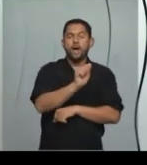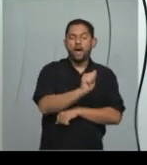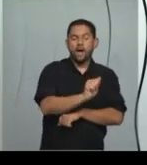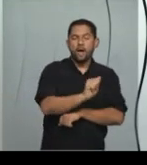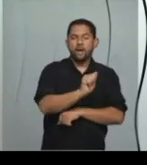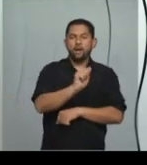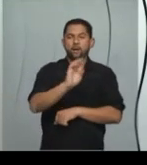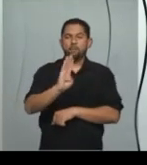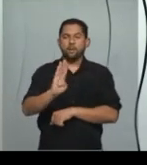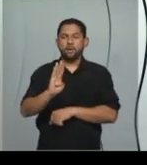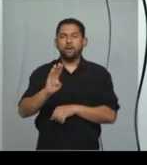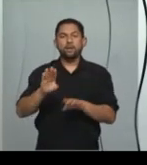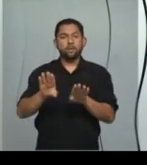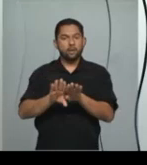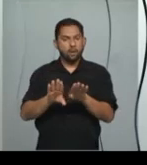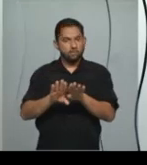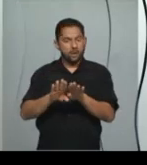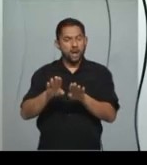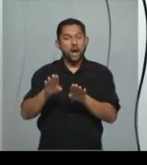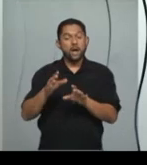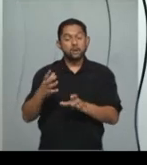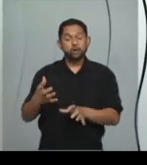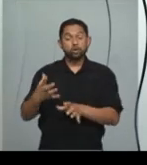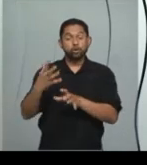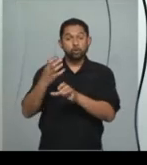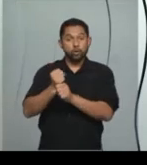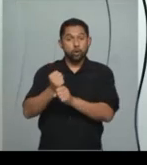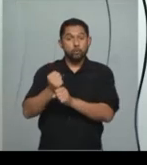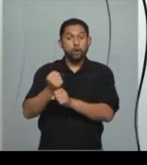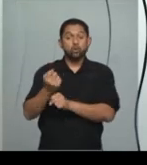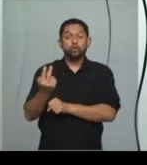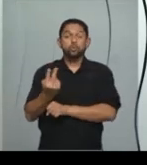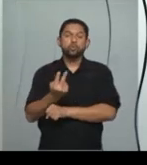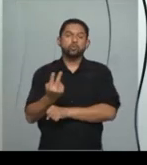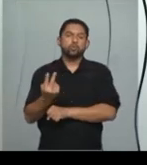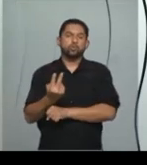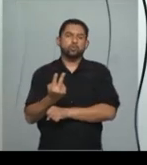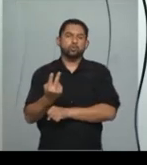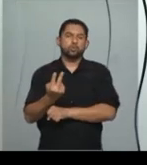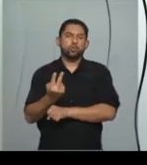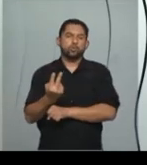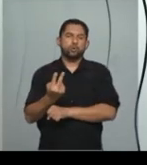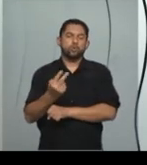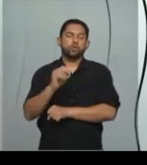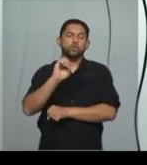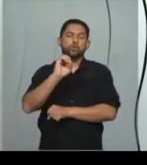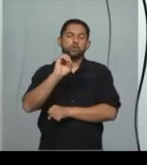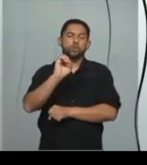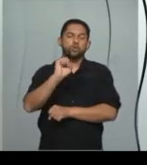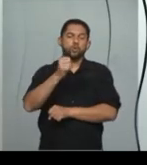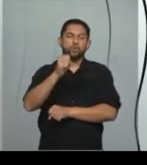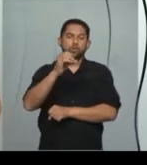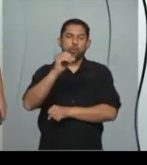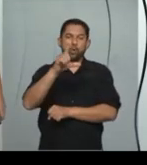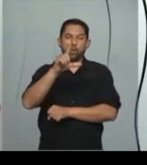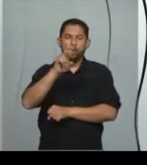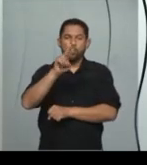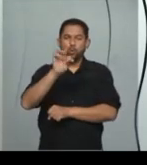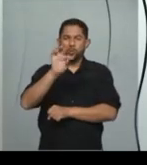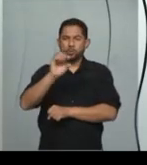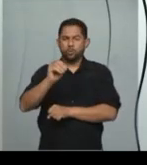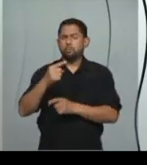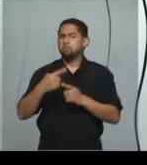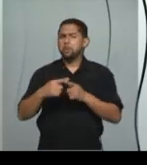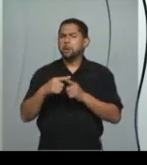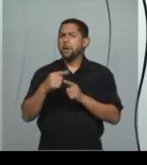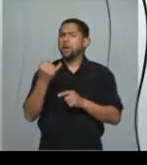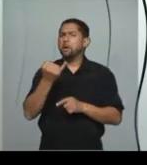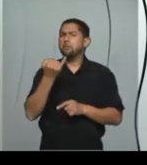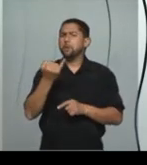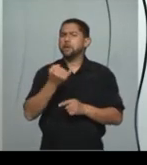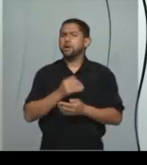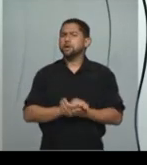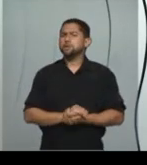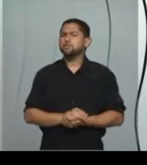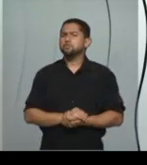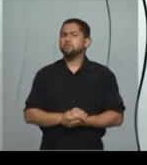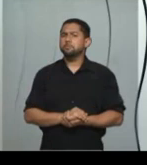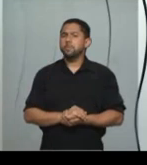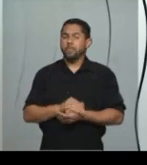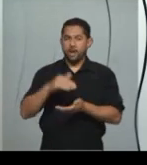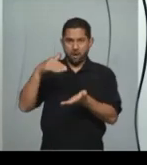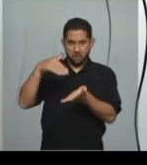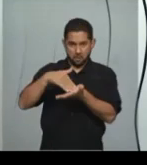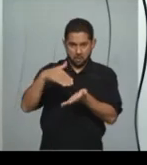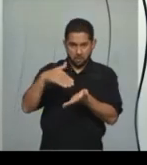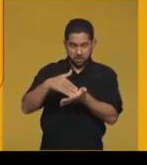e tenho a soma da quantidade de solutos. Por que isso é importante? Na última questão, vocês vão ver que eu